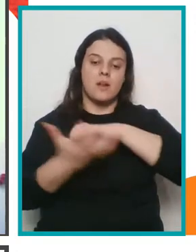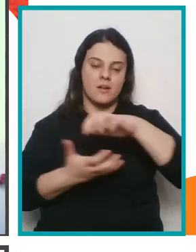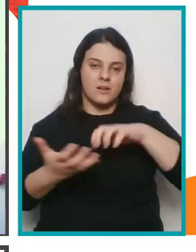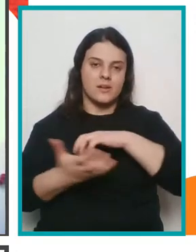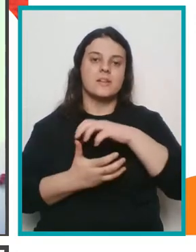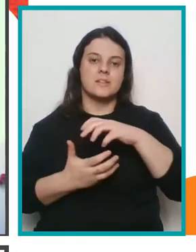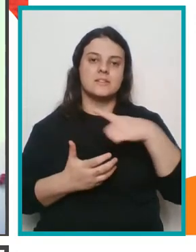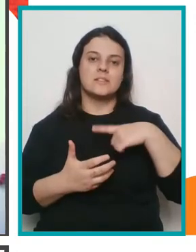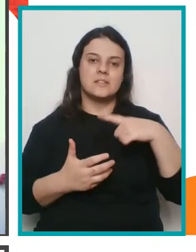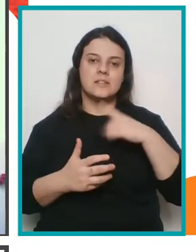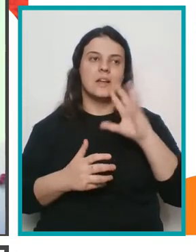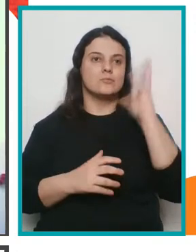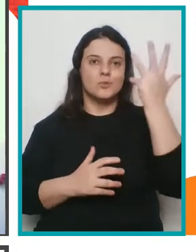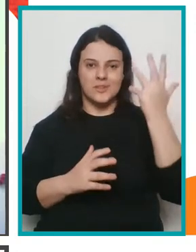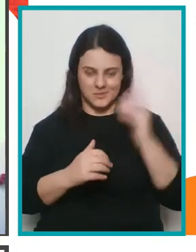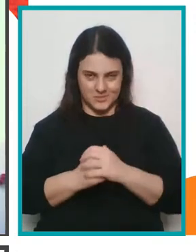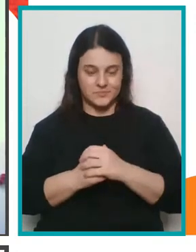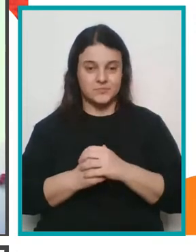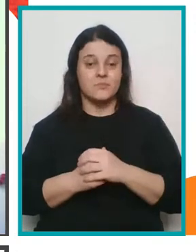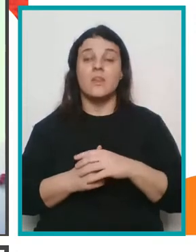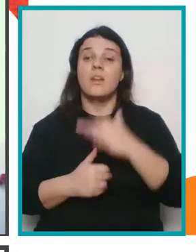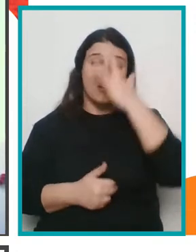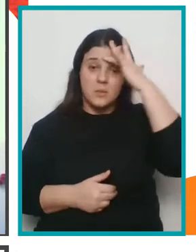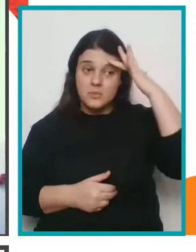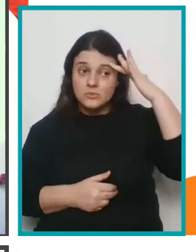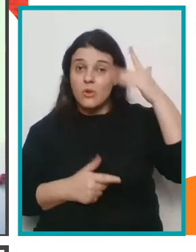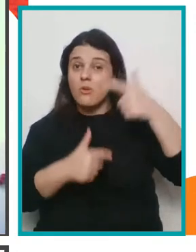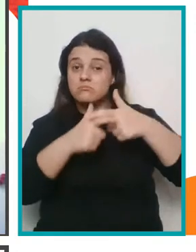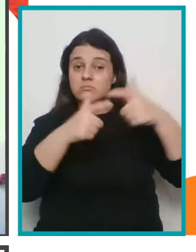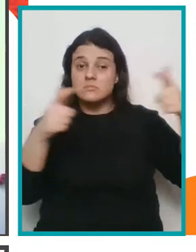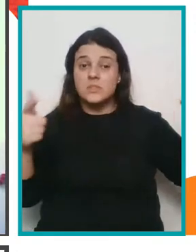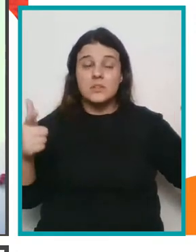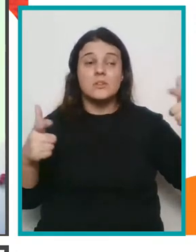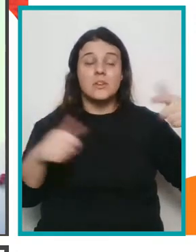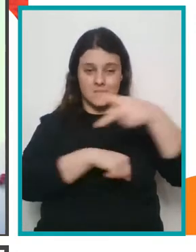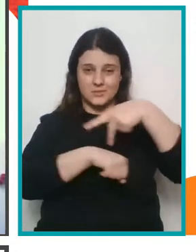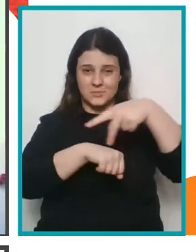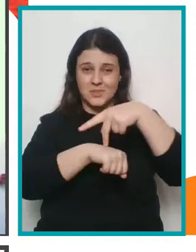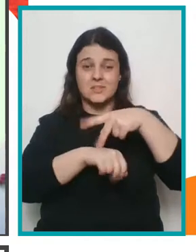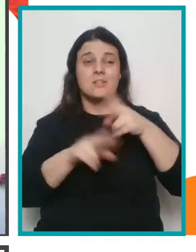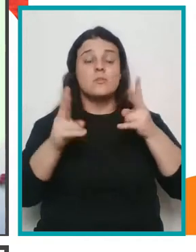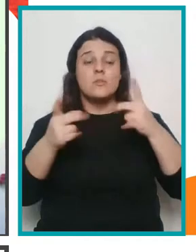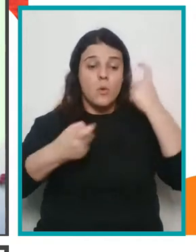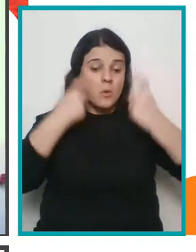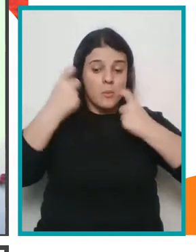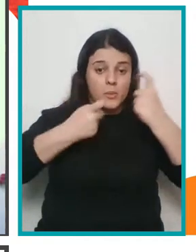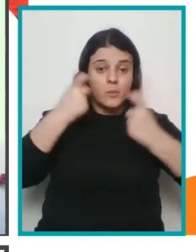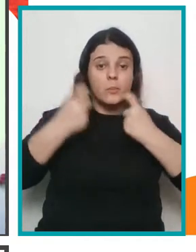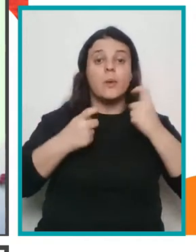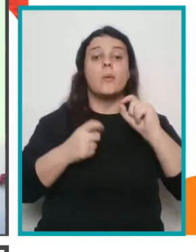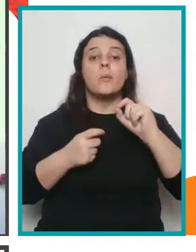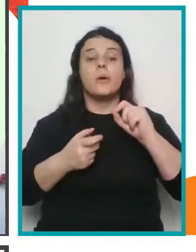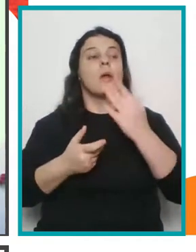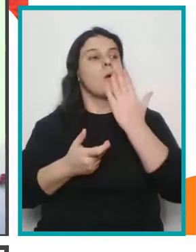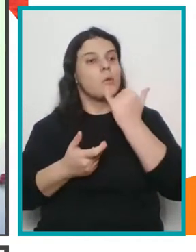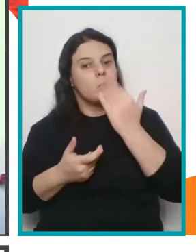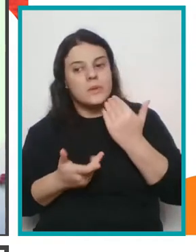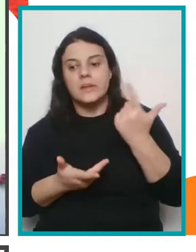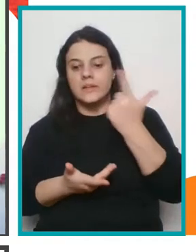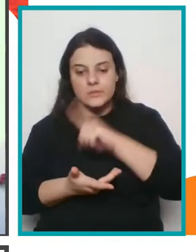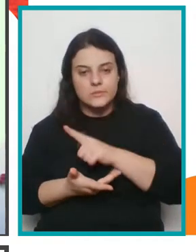esse de pandemia, educação, essas questões